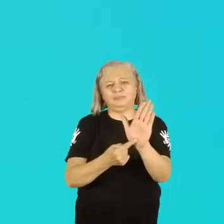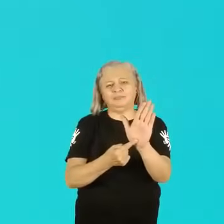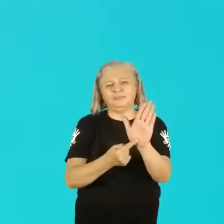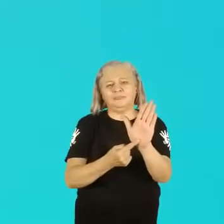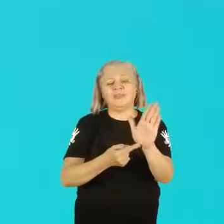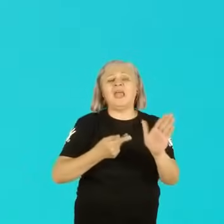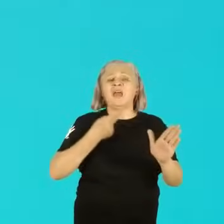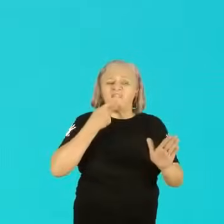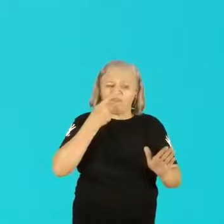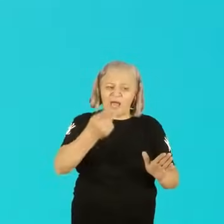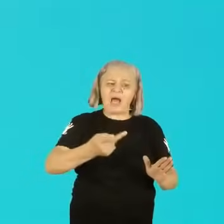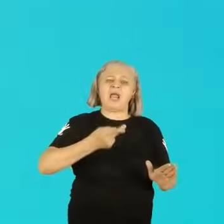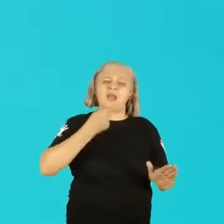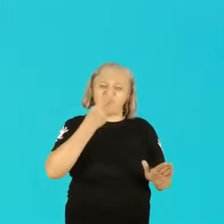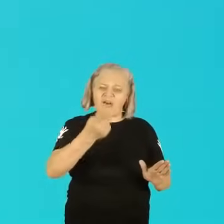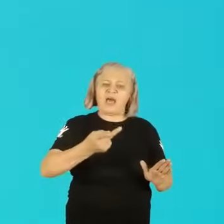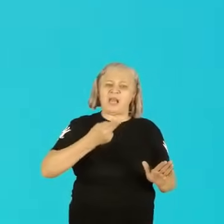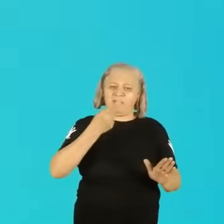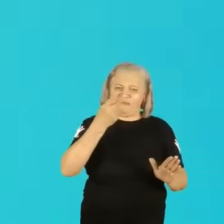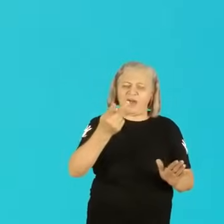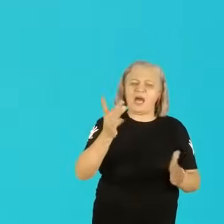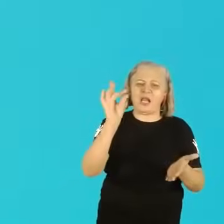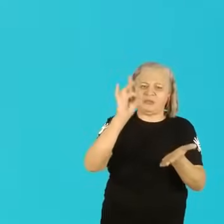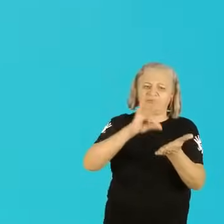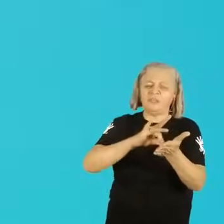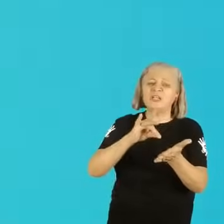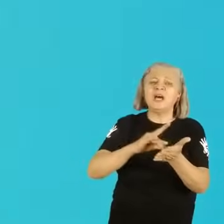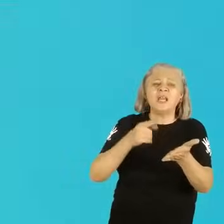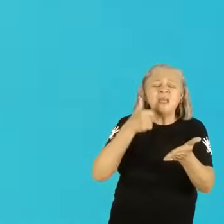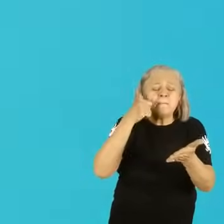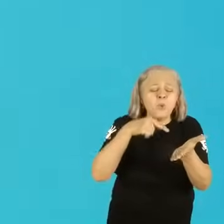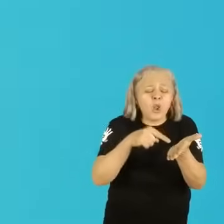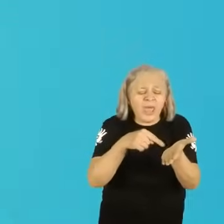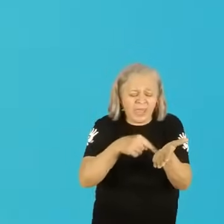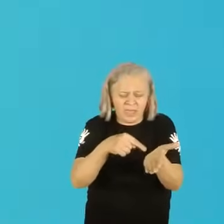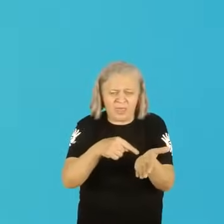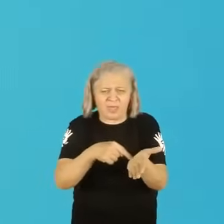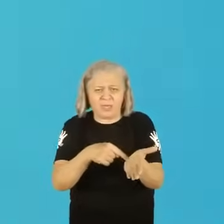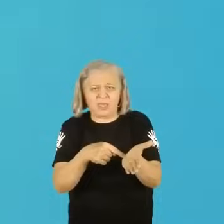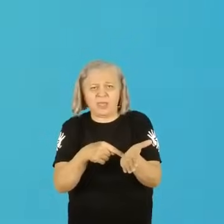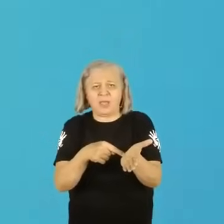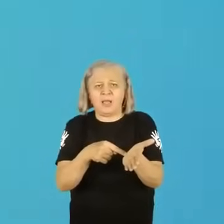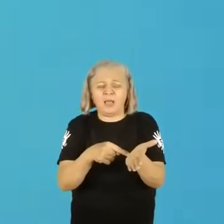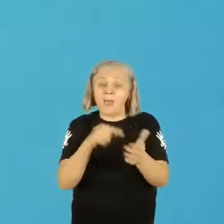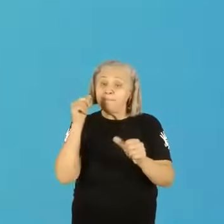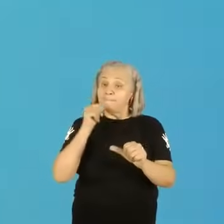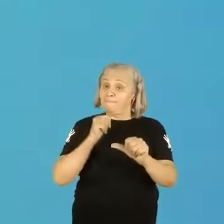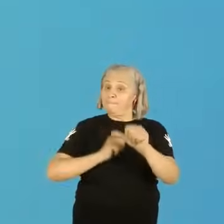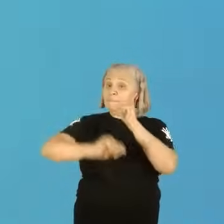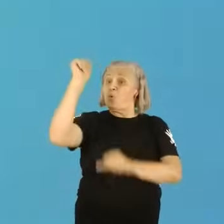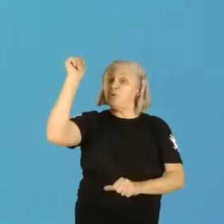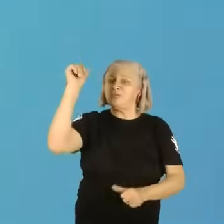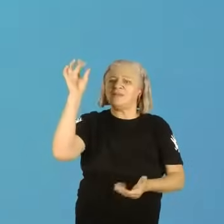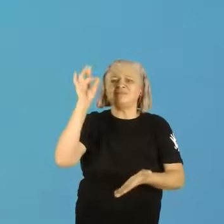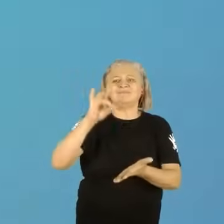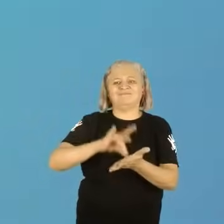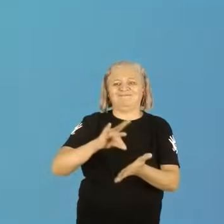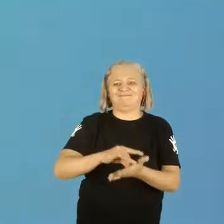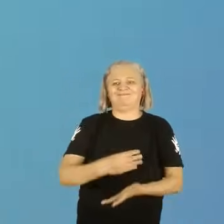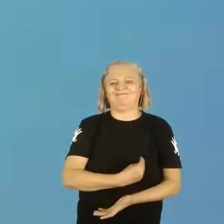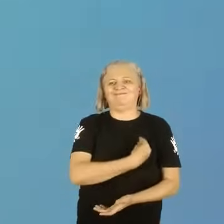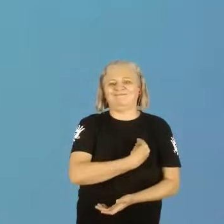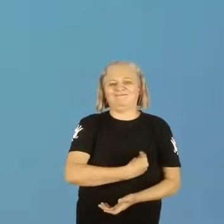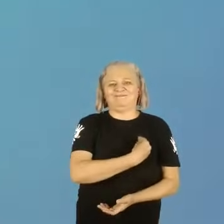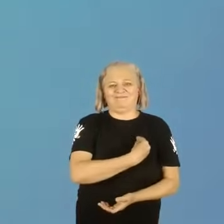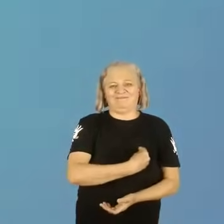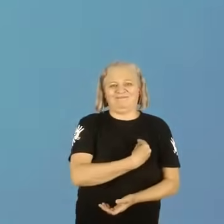a respeito dessa mulher é de que ela muda a realidade da sua vida,